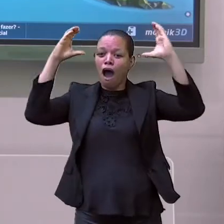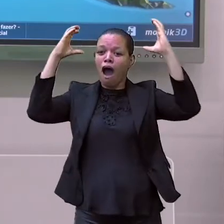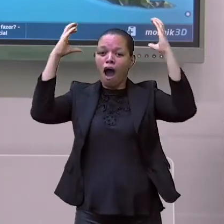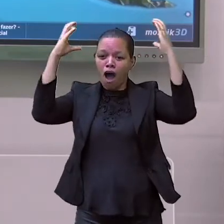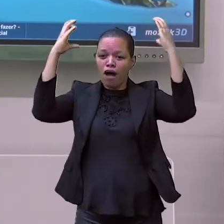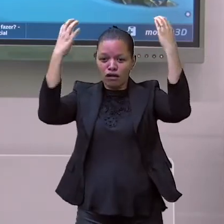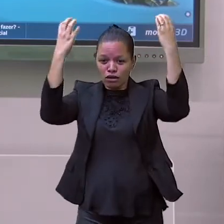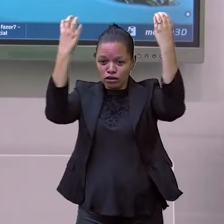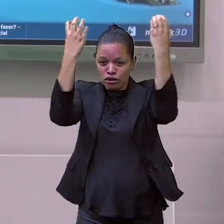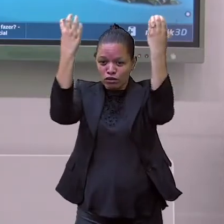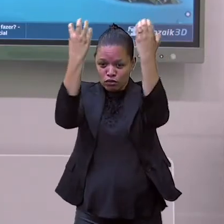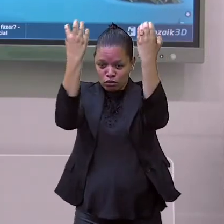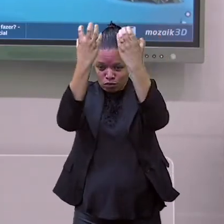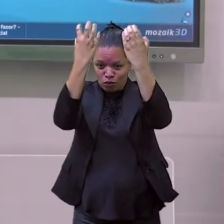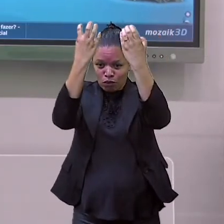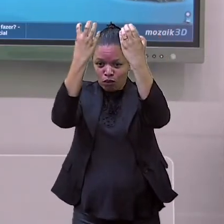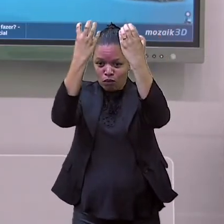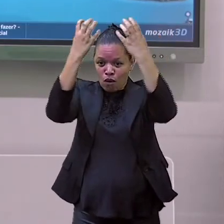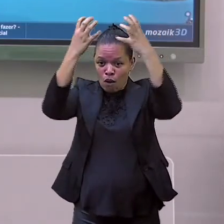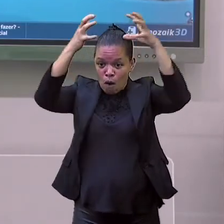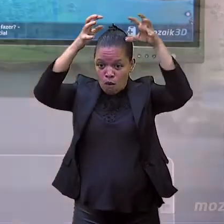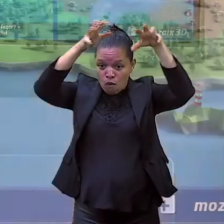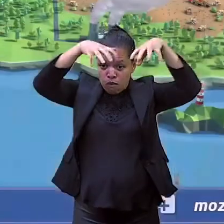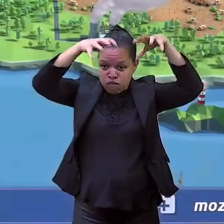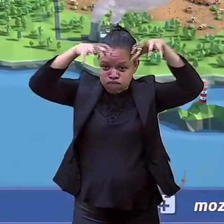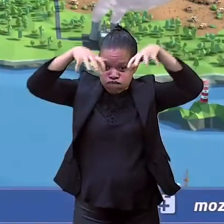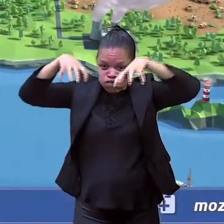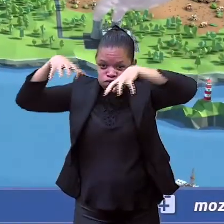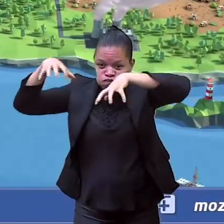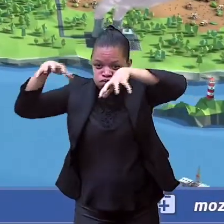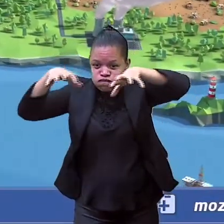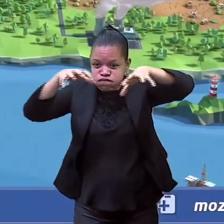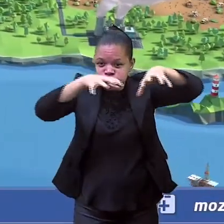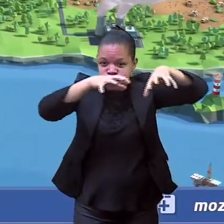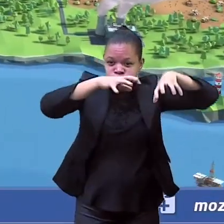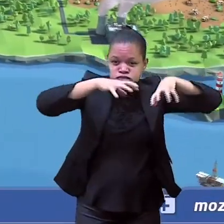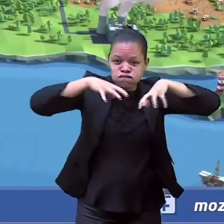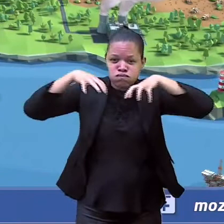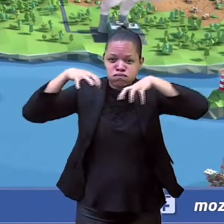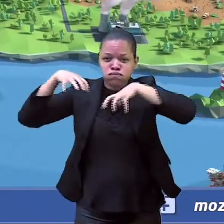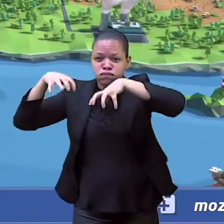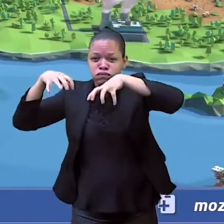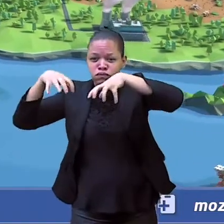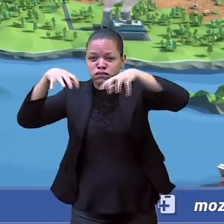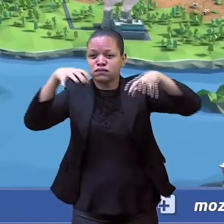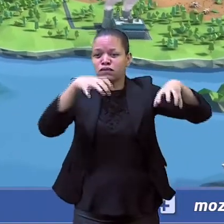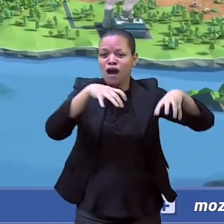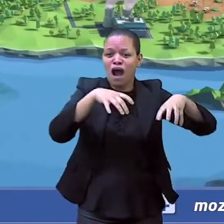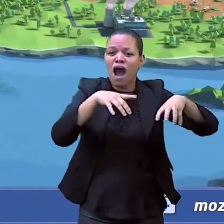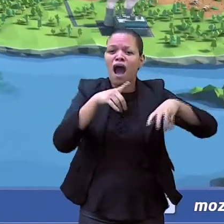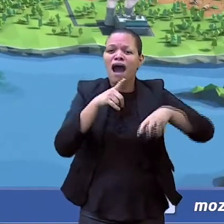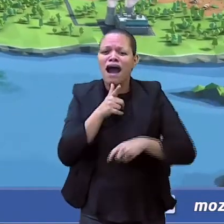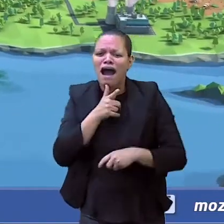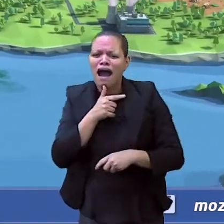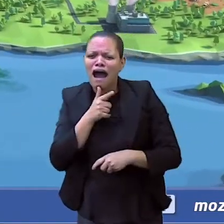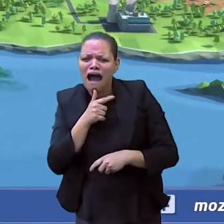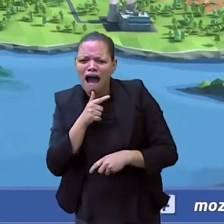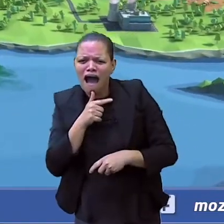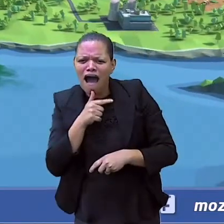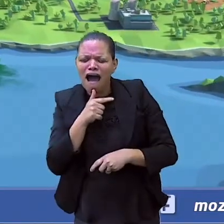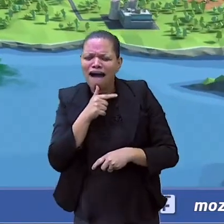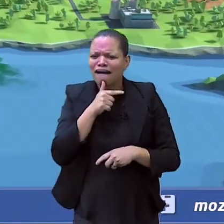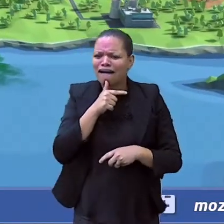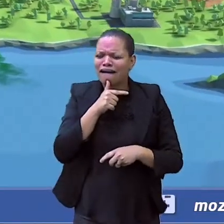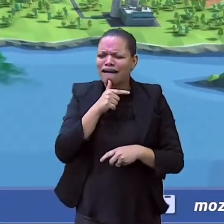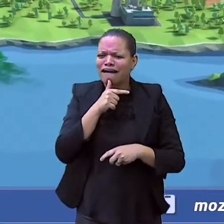for descarregar e devolver essa água para a natureza, essa água vai vir toda contaminada.